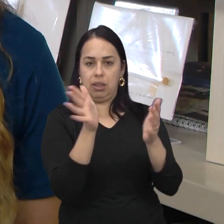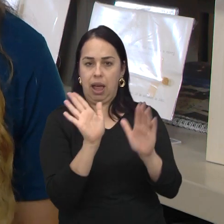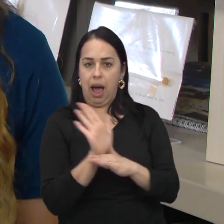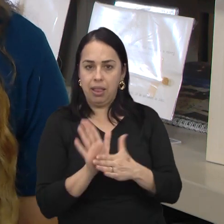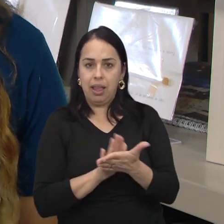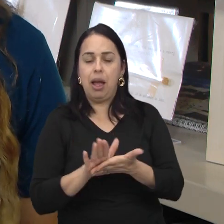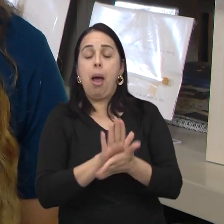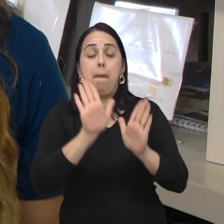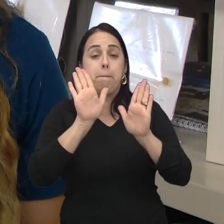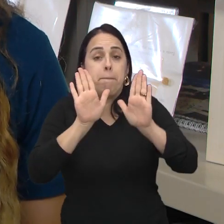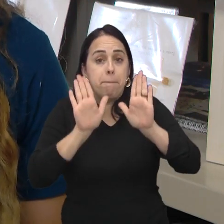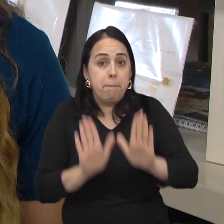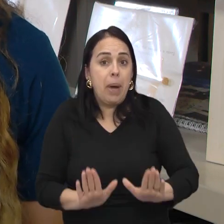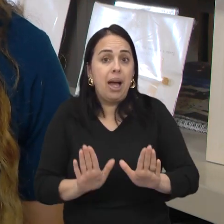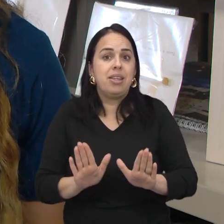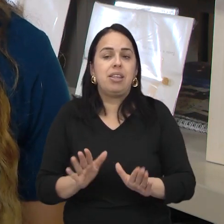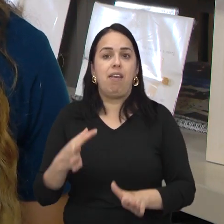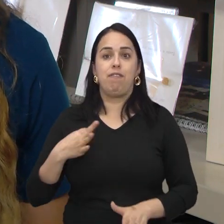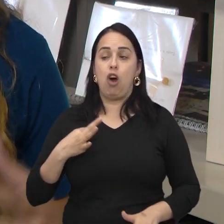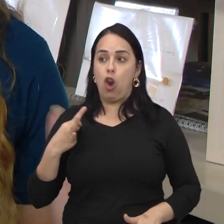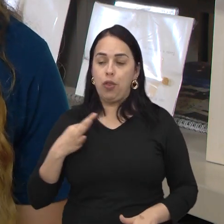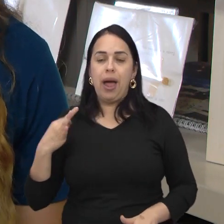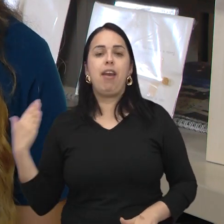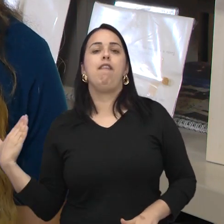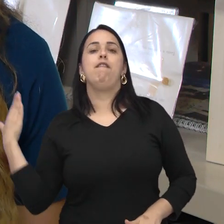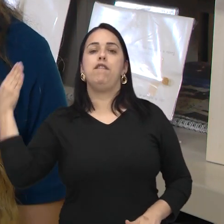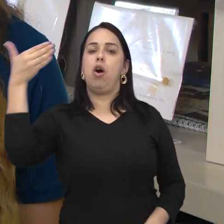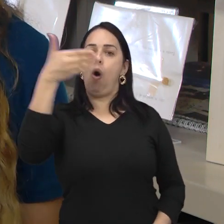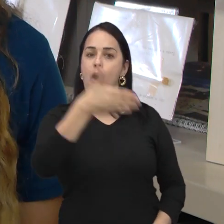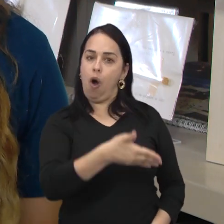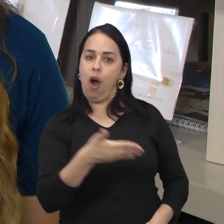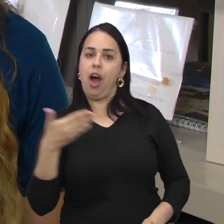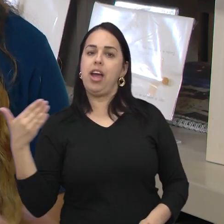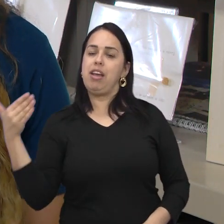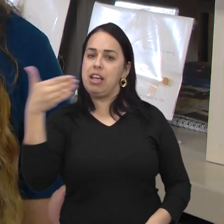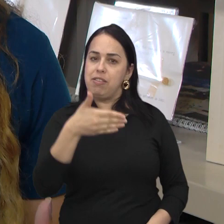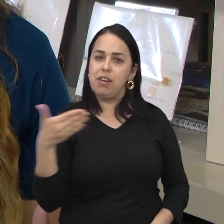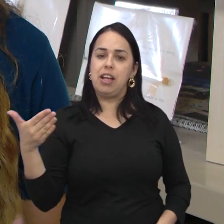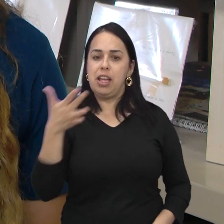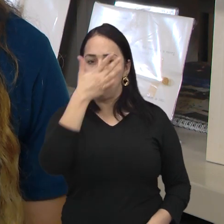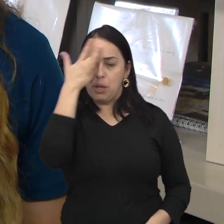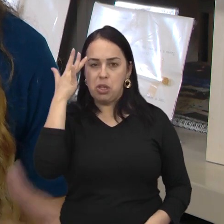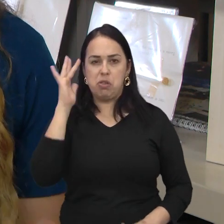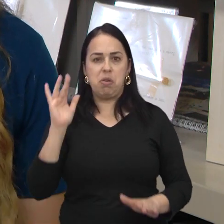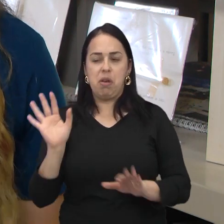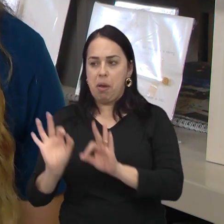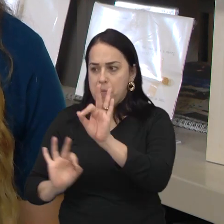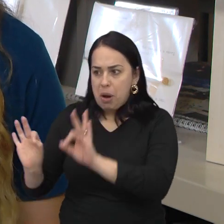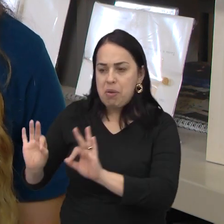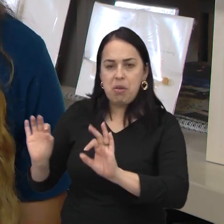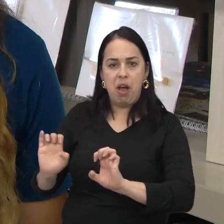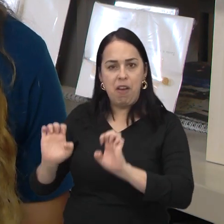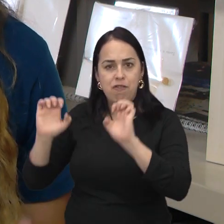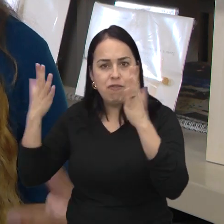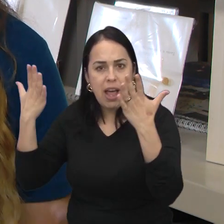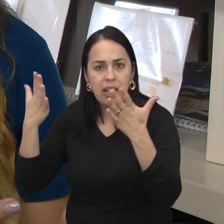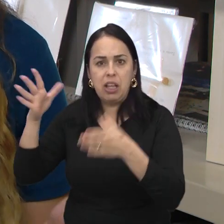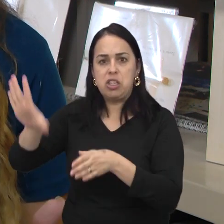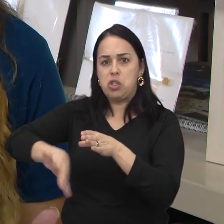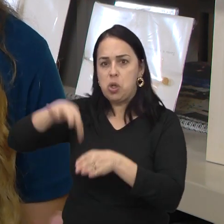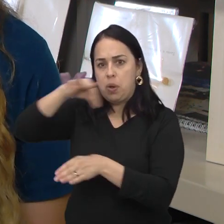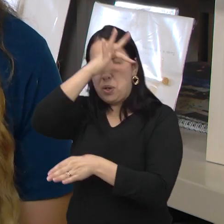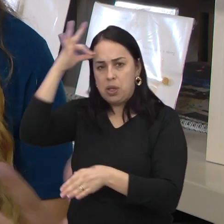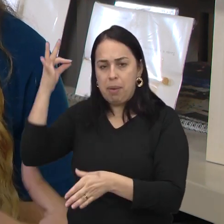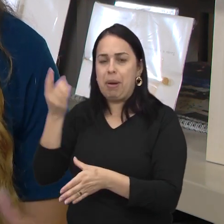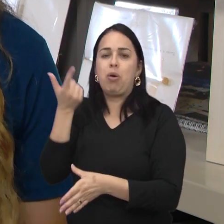fronte e tal, nós tivemos vários voluntários que foram para a batalha, as pessoas daqui faziam eventos, faziam rifas, faziam uma série